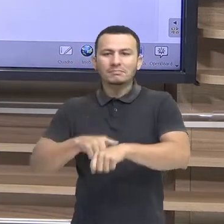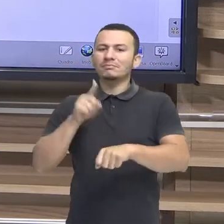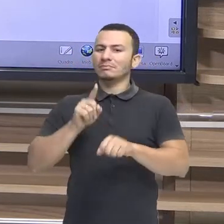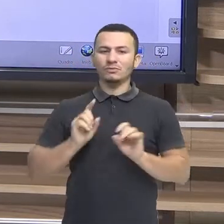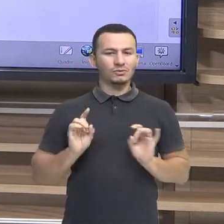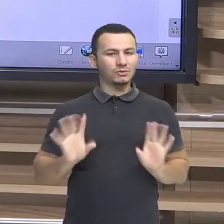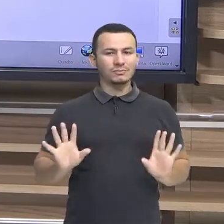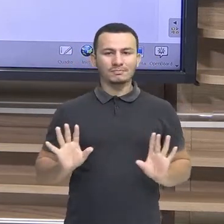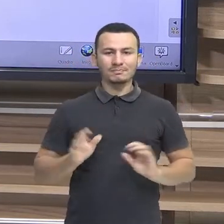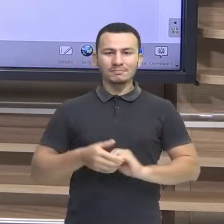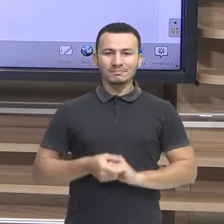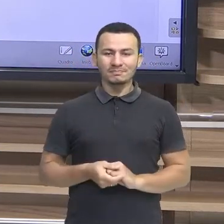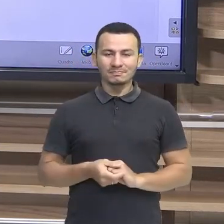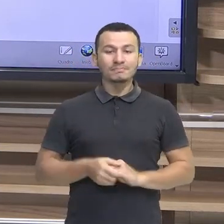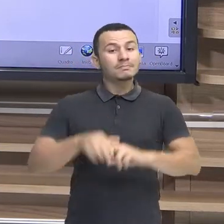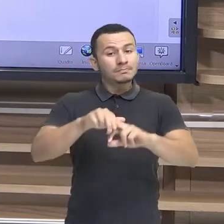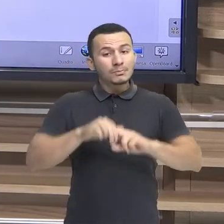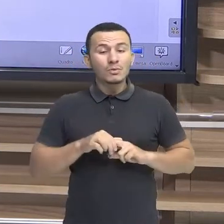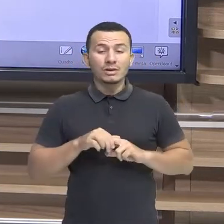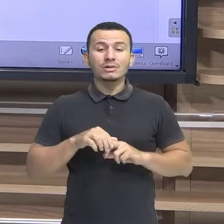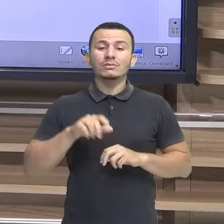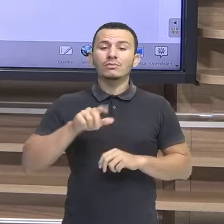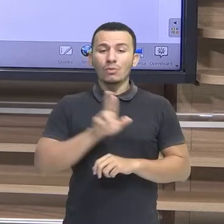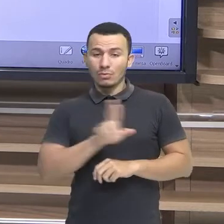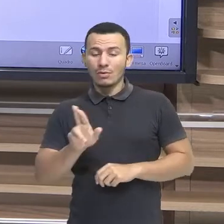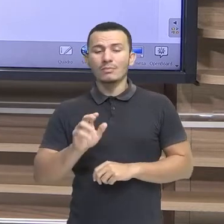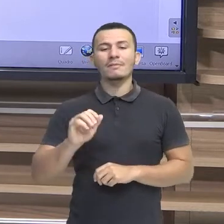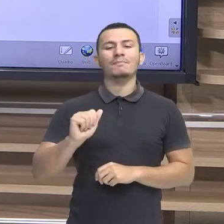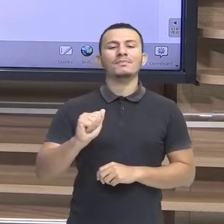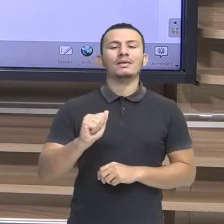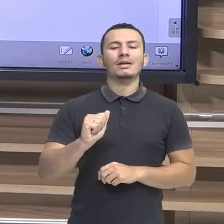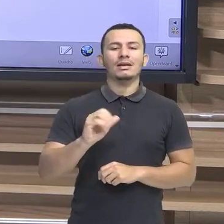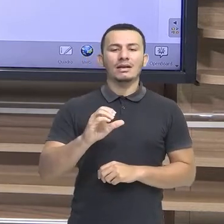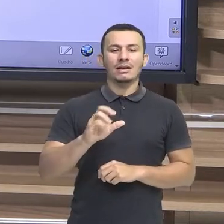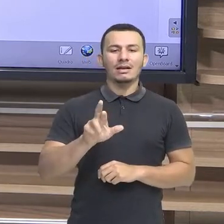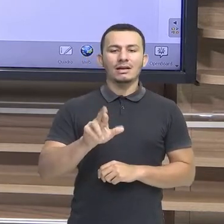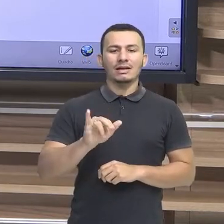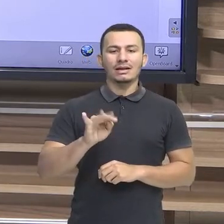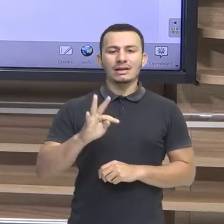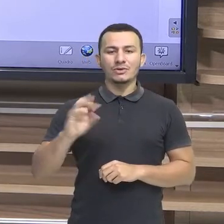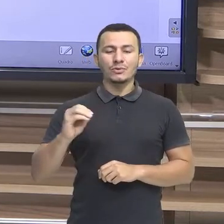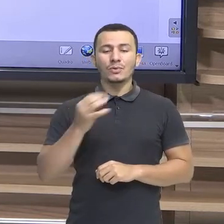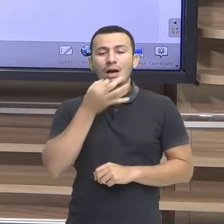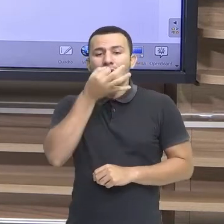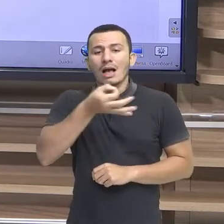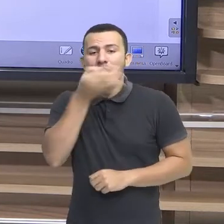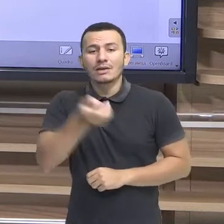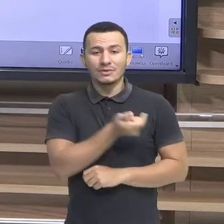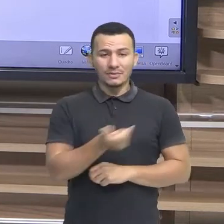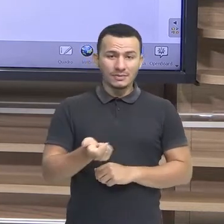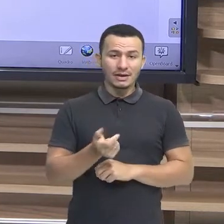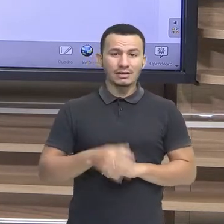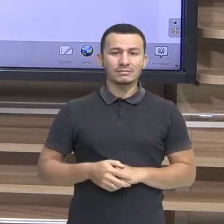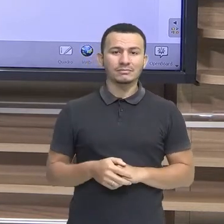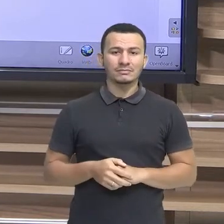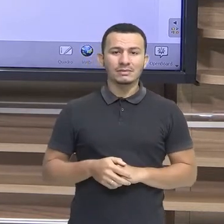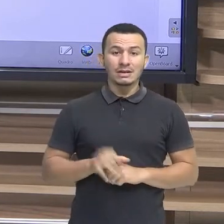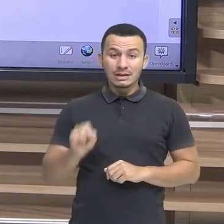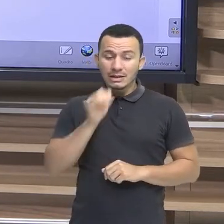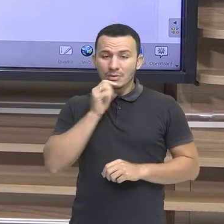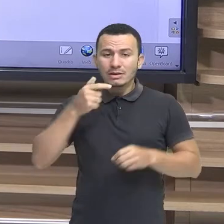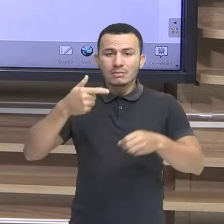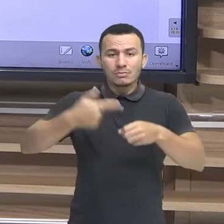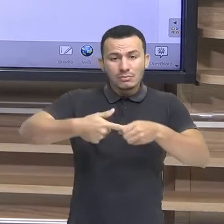isso. Por isso que ele é acrítico. Não quer fazer crítica ali naquele momento, né? Ele percebeu, olha, puxa, acabou a